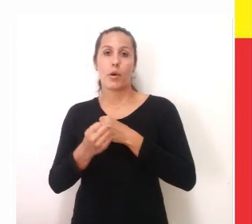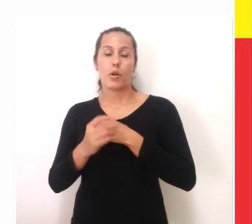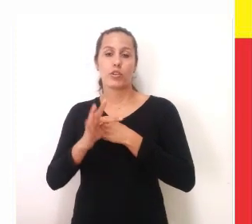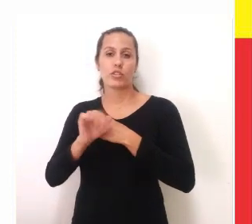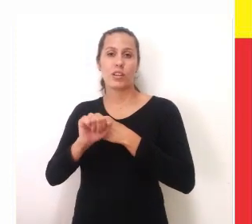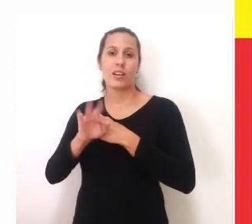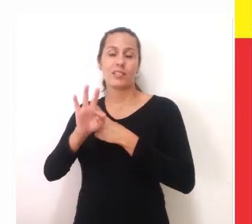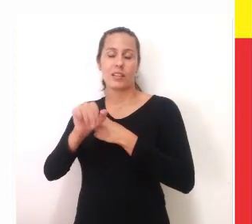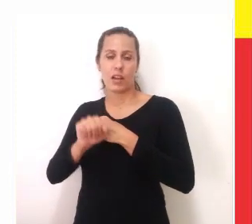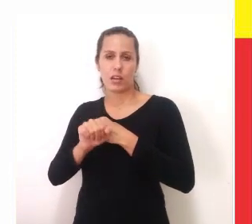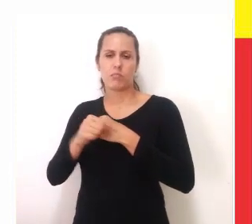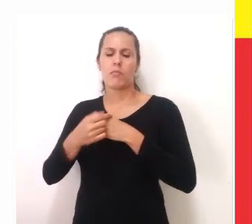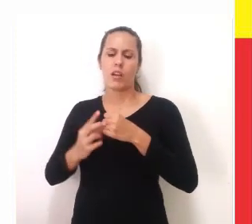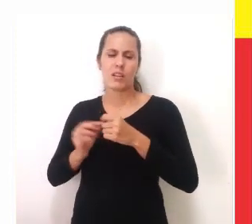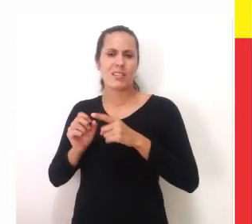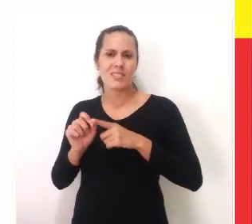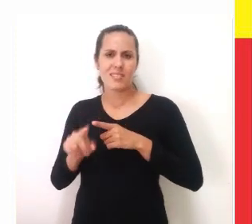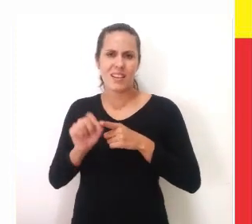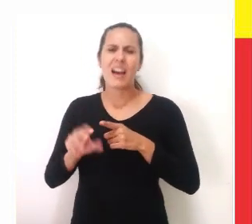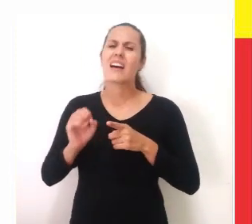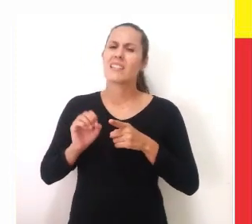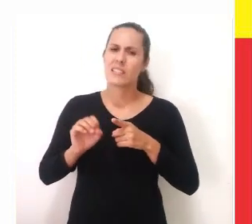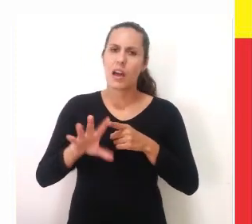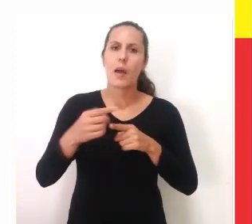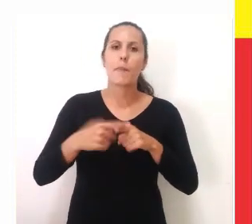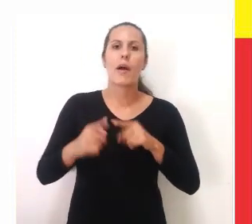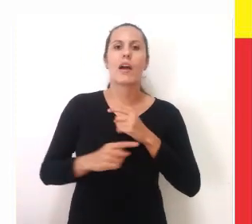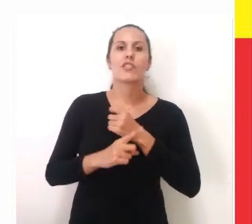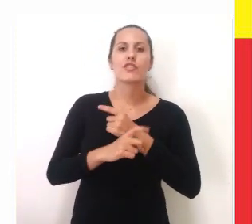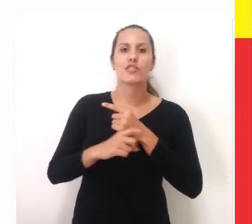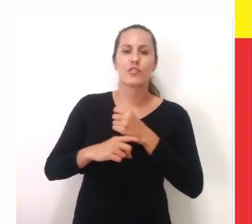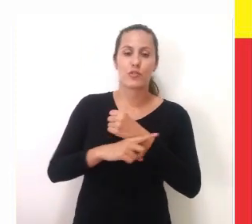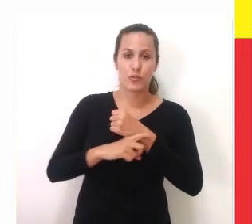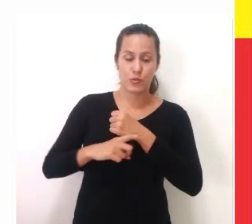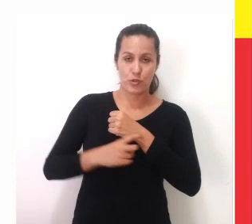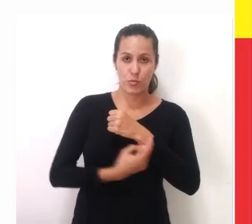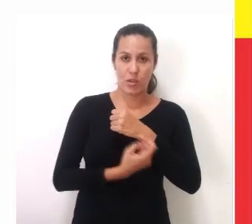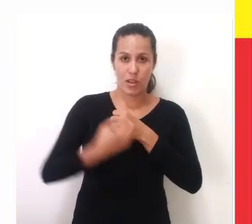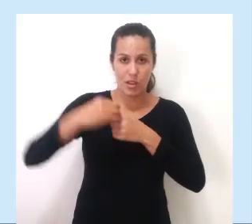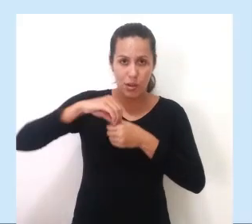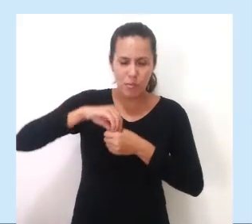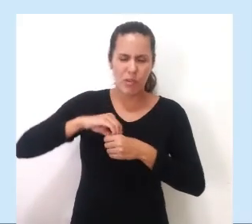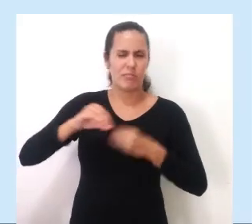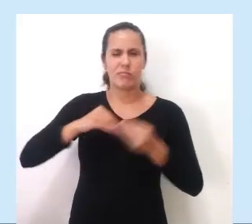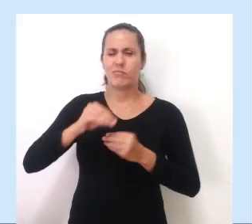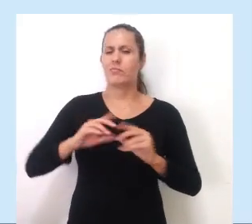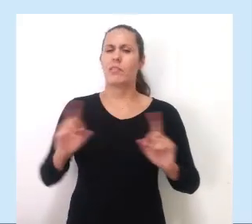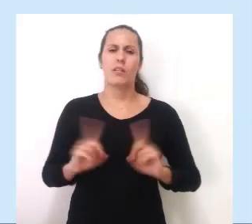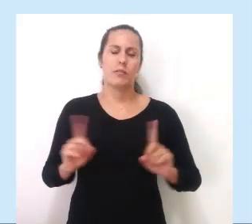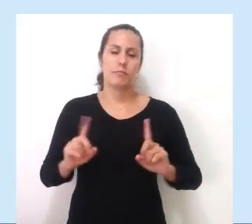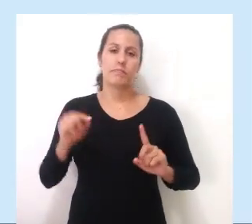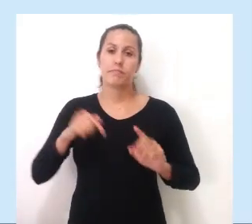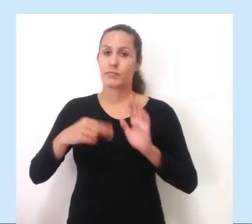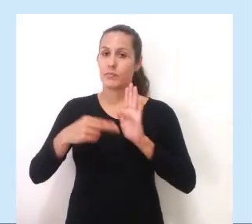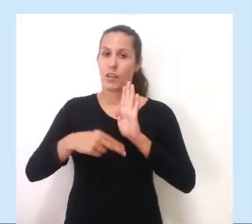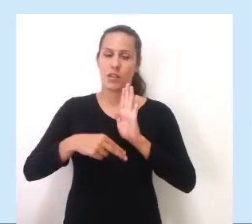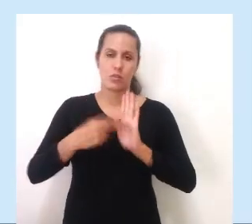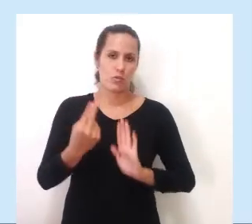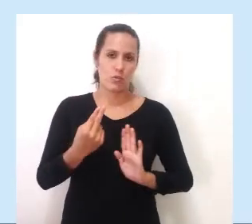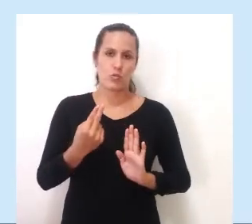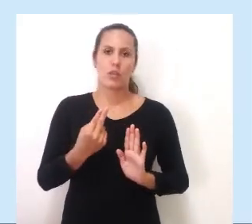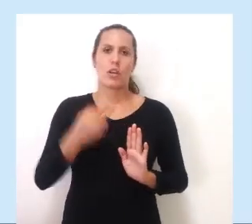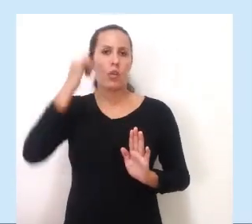essa ejaculação sai, porém sem espermatozoide. Não impede, essa